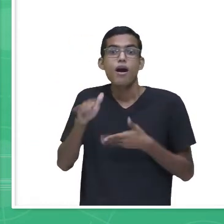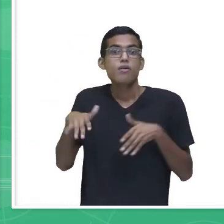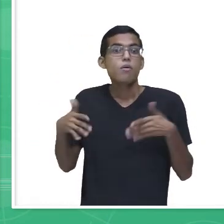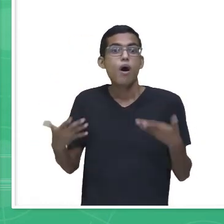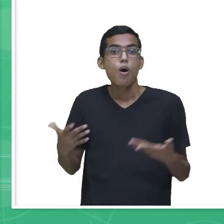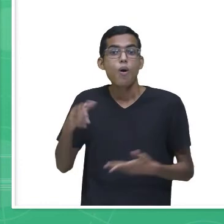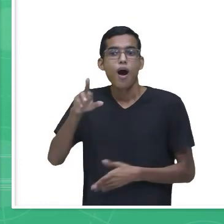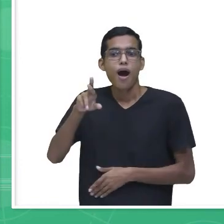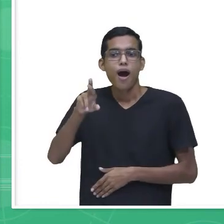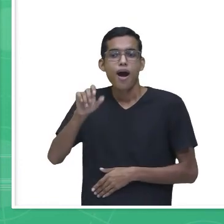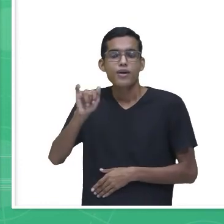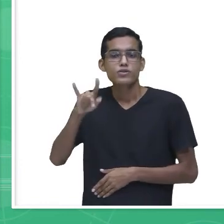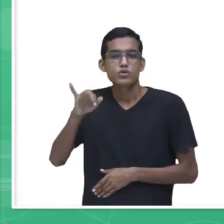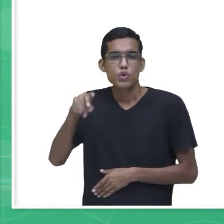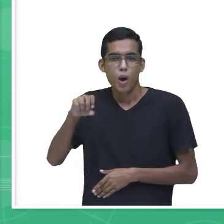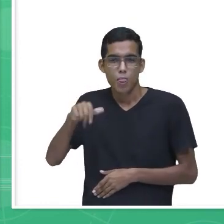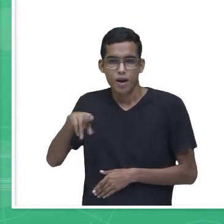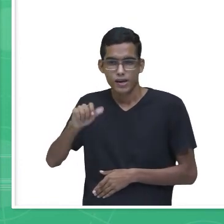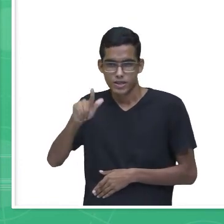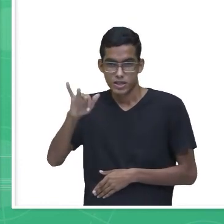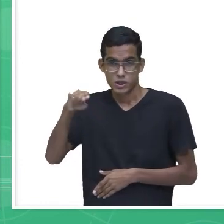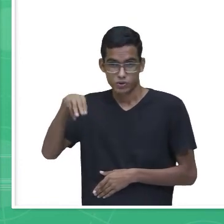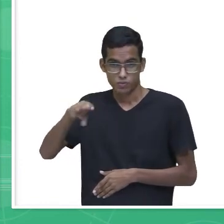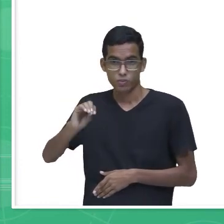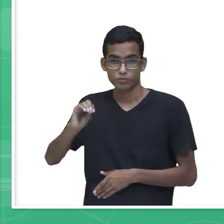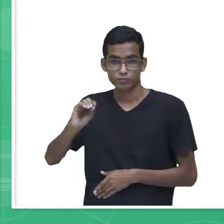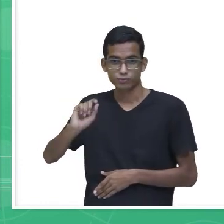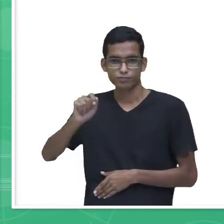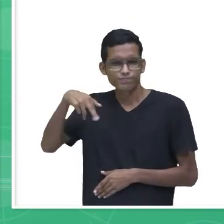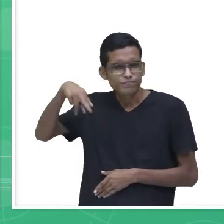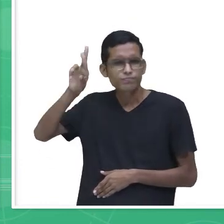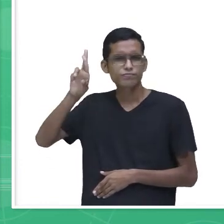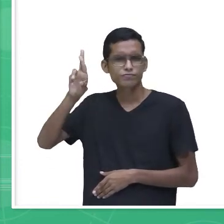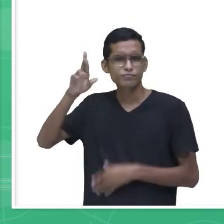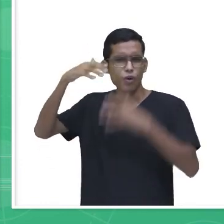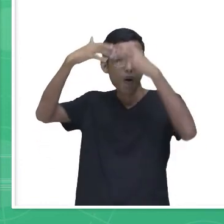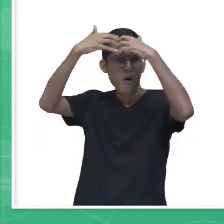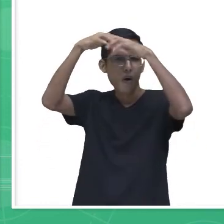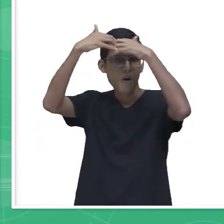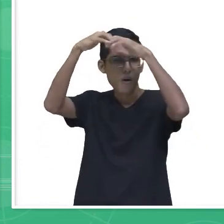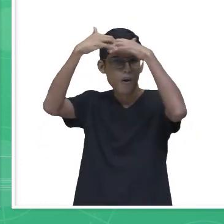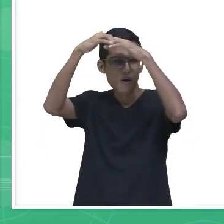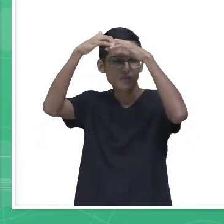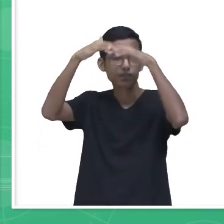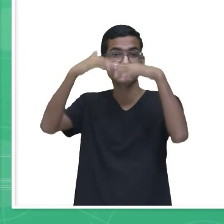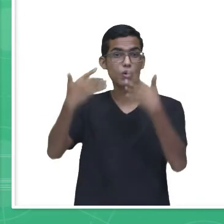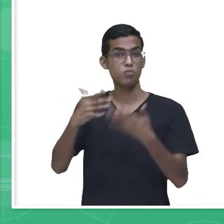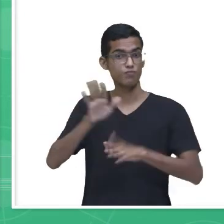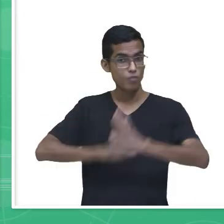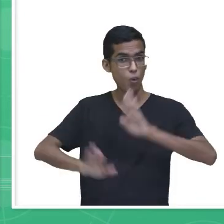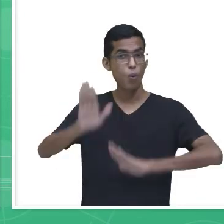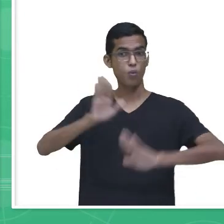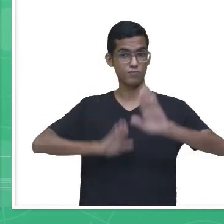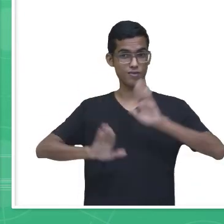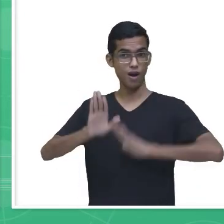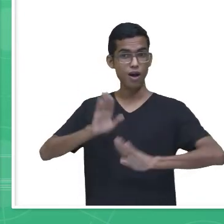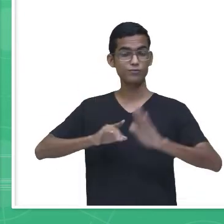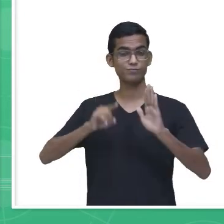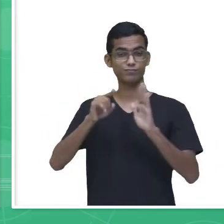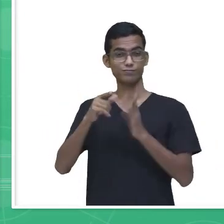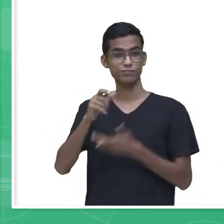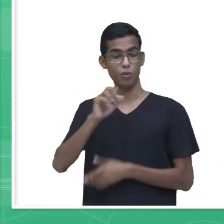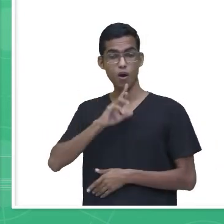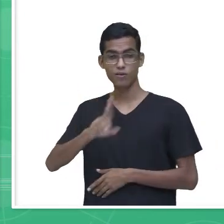é muito importante, tem que tomar muito cuidado com essas correções aí, tá bom? Com essas pegadinhas que aparecem aí. Vamos ver